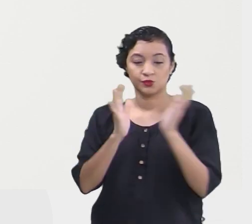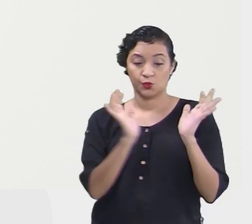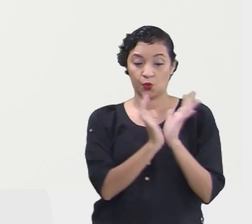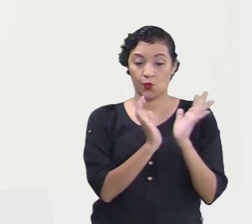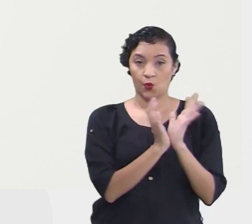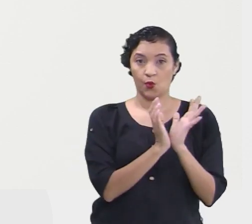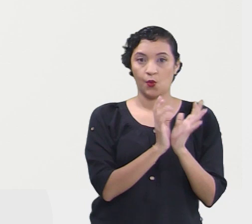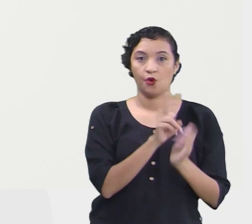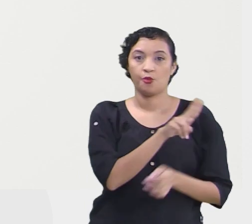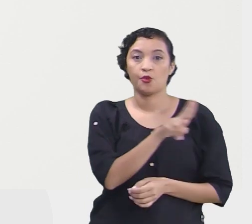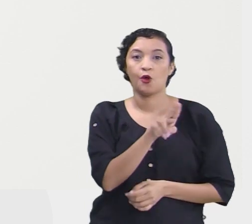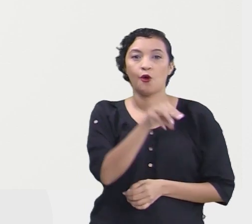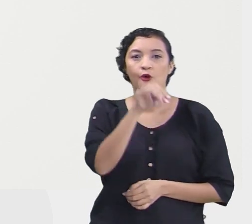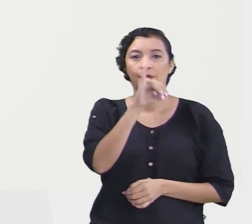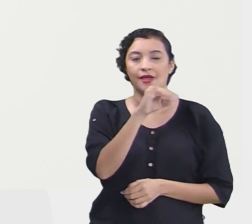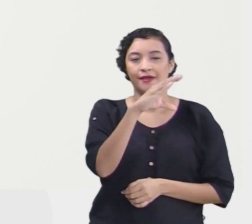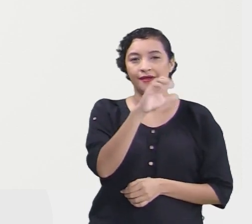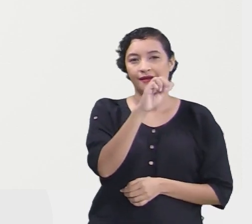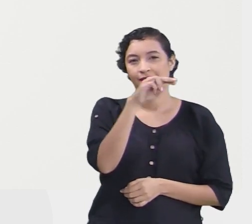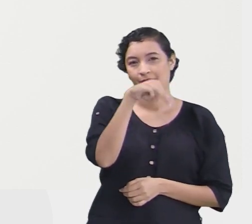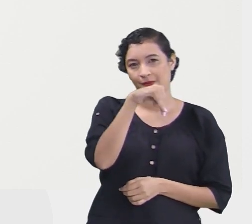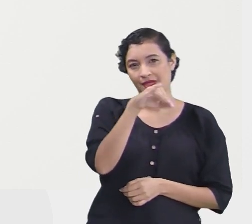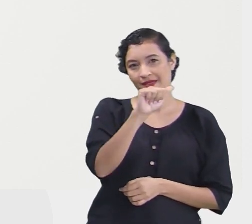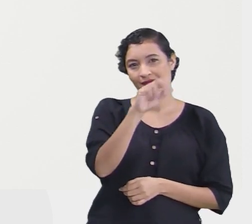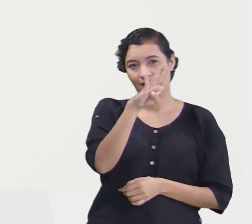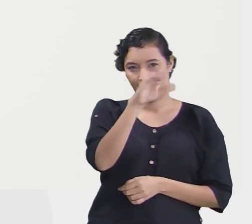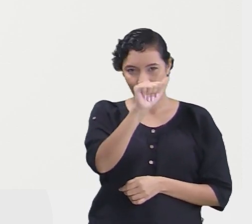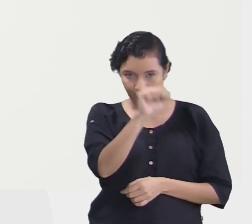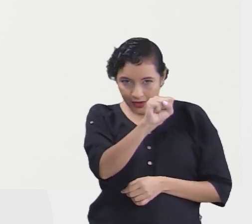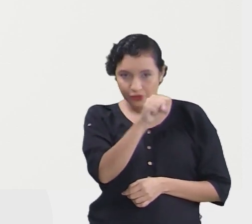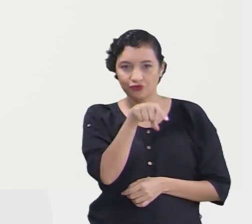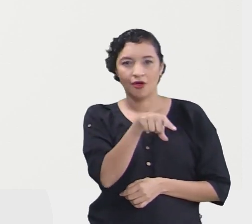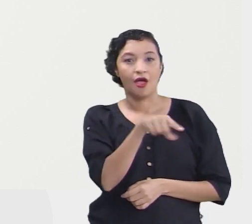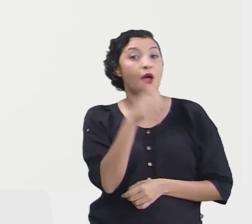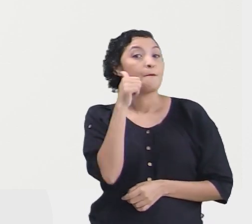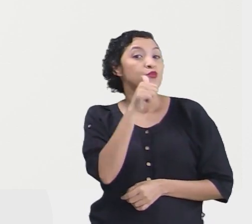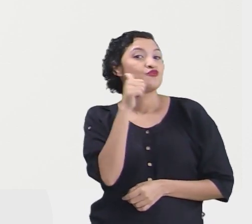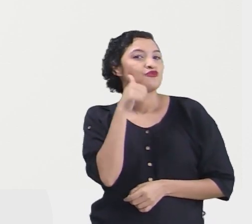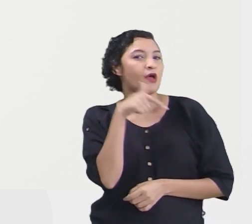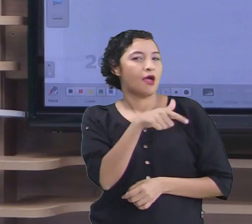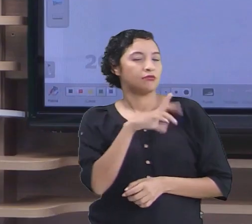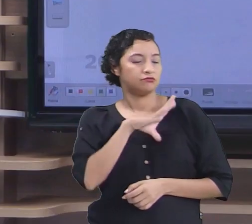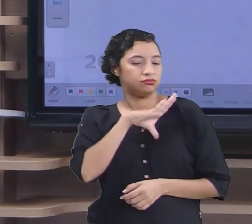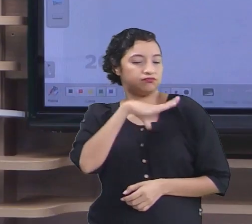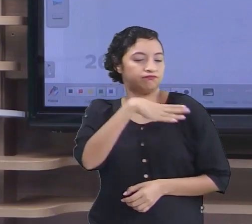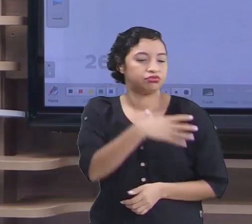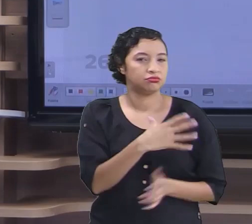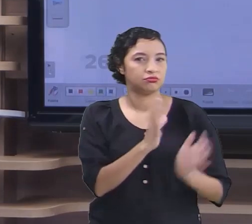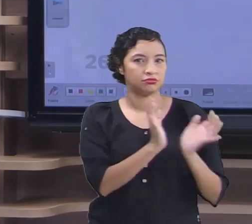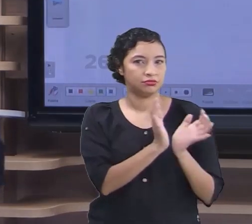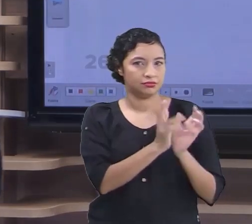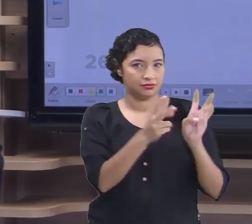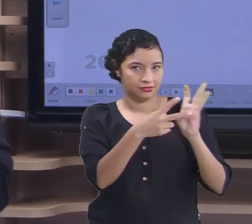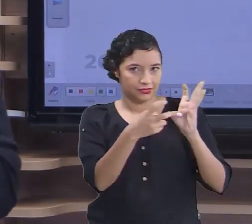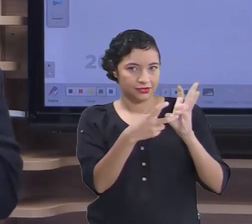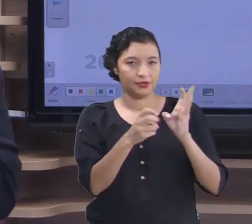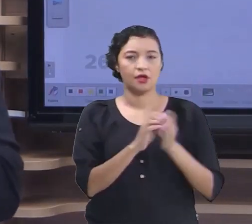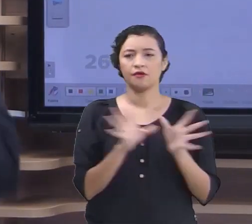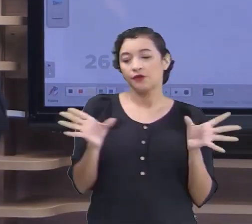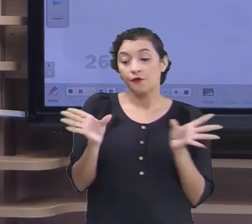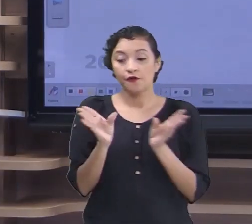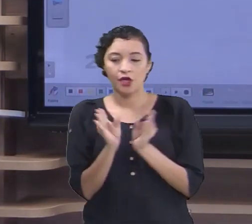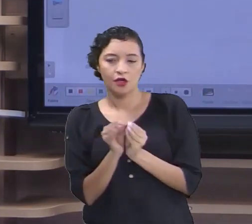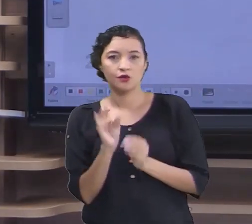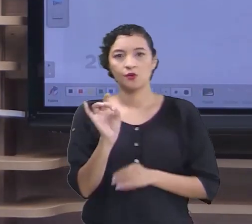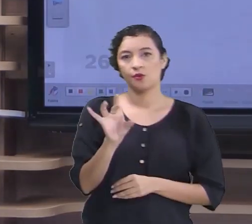chamado Icamiabas, as lendárias Amazonas. Agora olha para mim. Esse foi um breve resumo da aula de hoje.